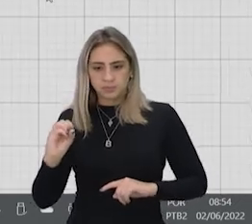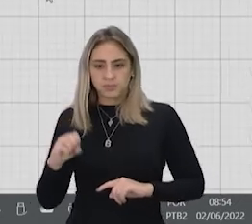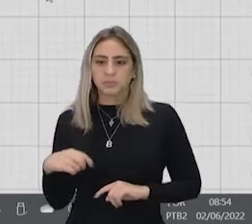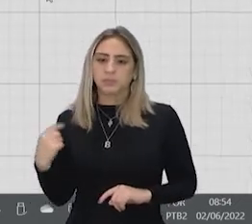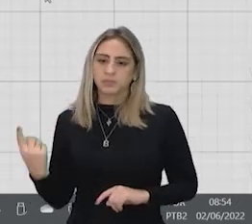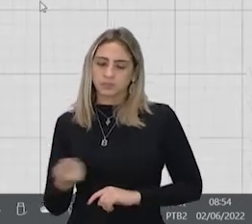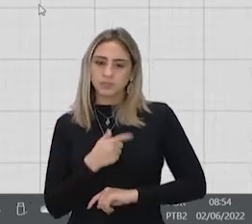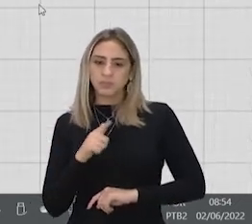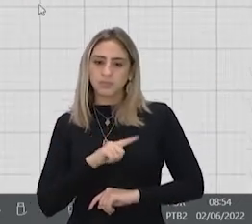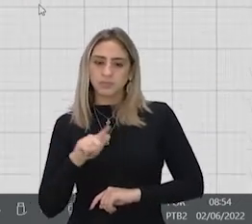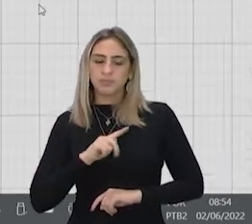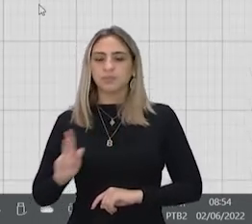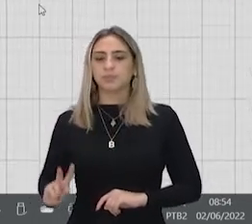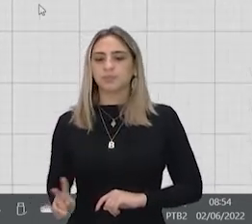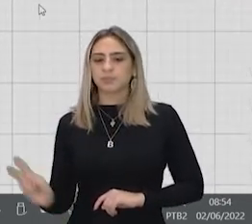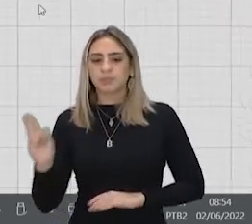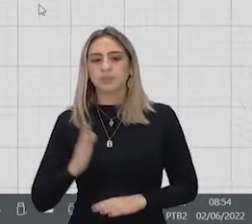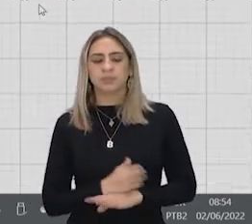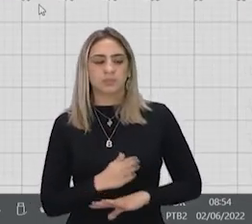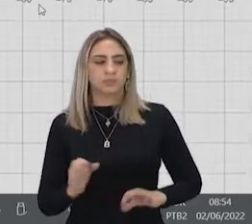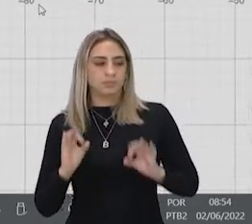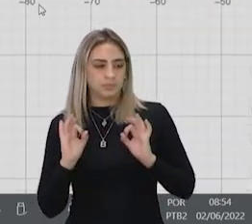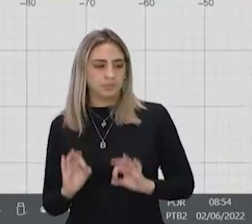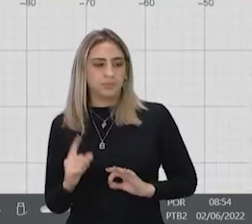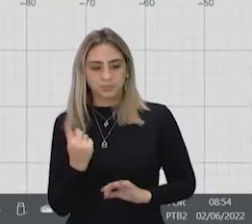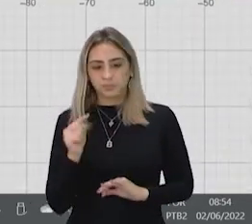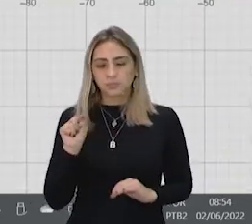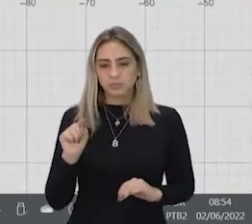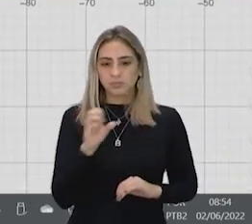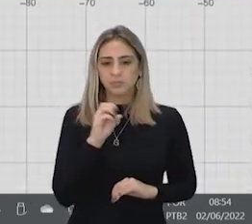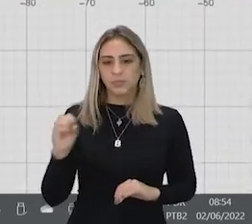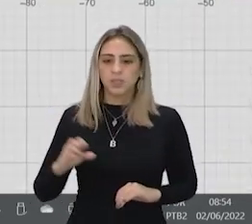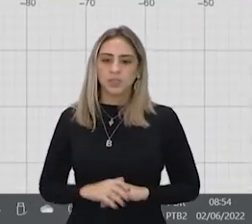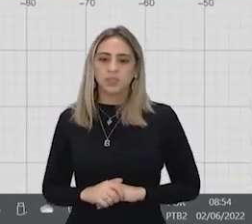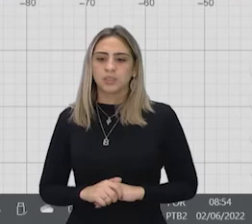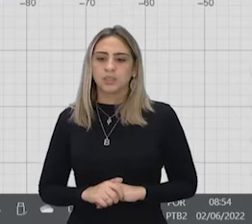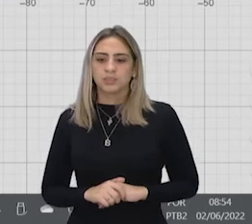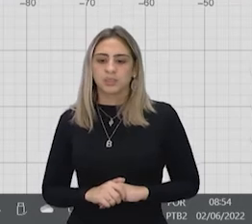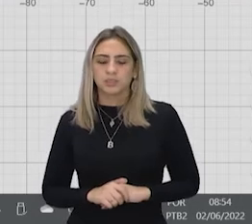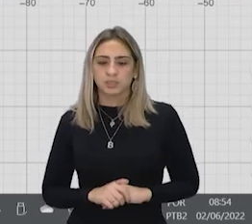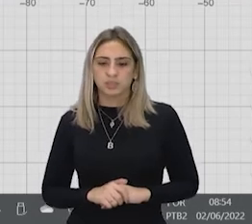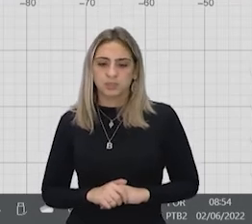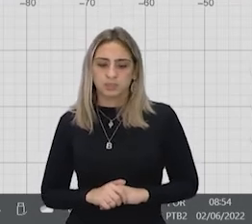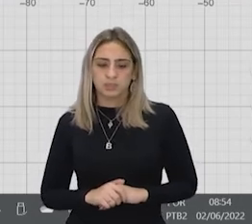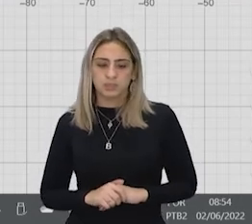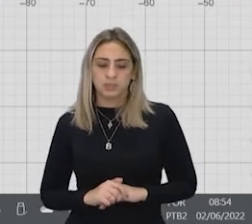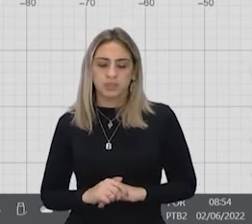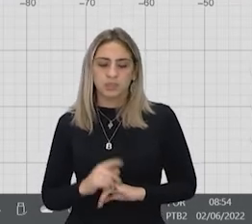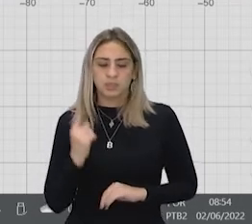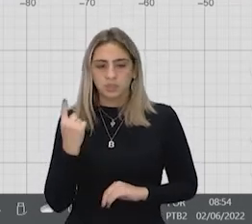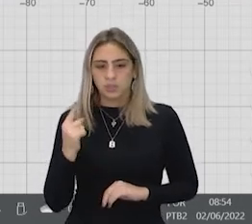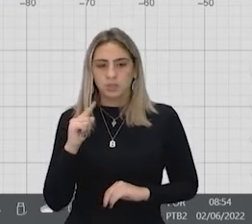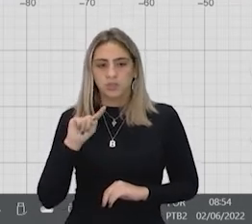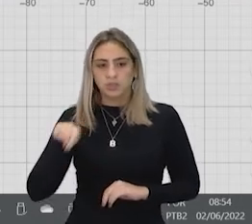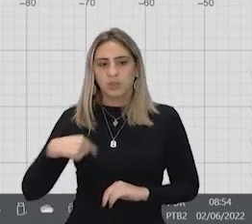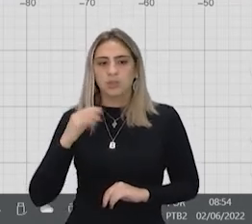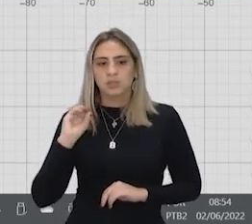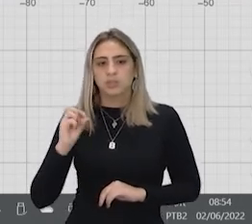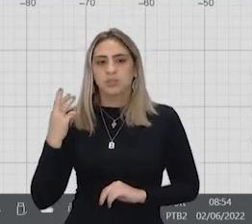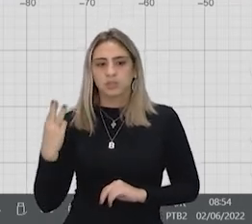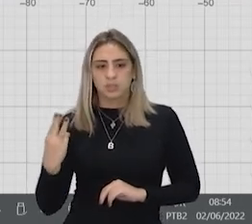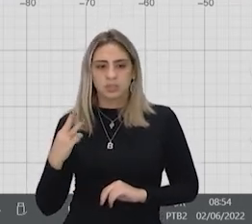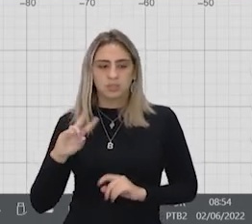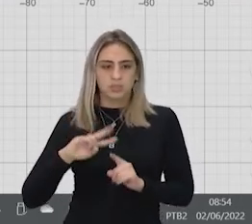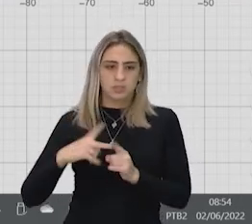gente tem um valor aqui que passa exatamente no 1000, né? Porque, veja, 1,03 elevado a zero, isso aqui dá